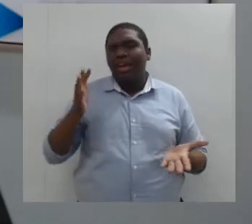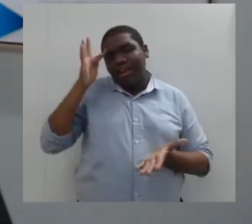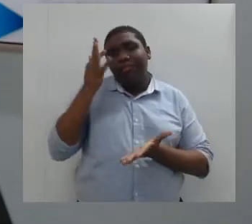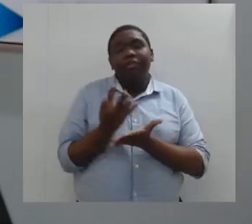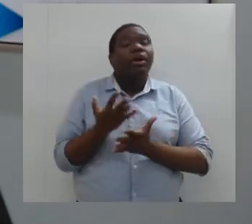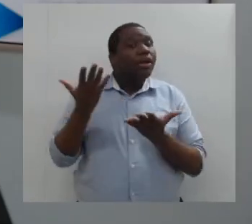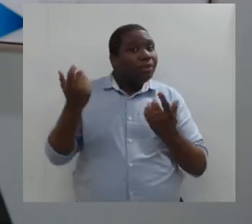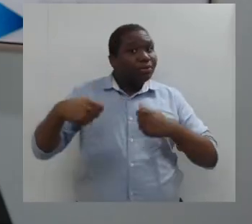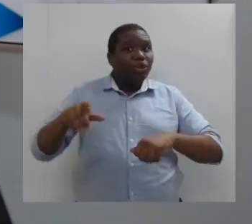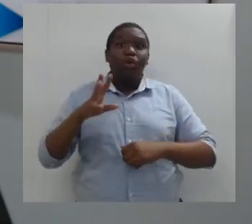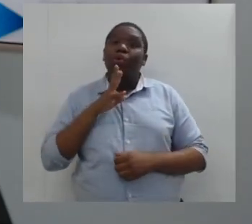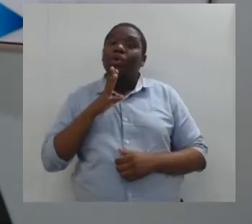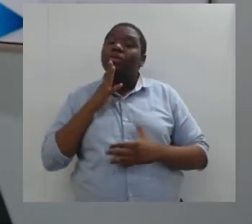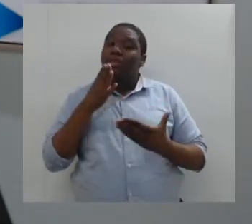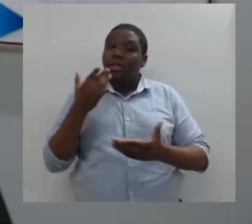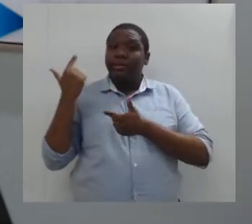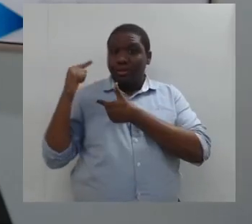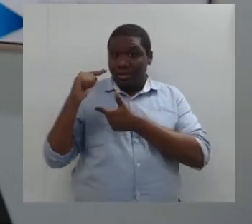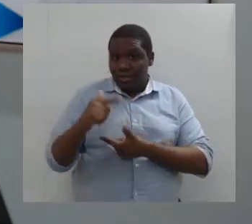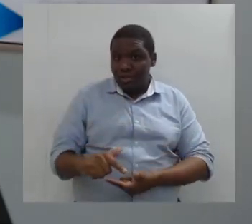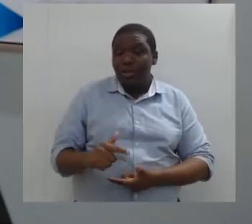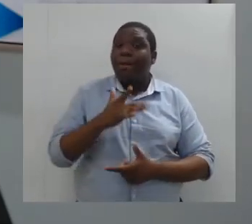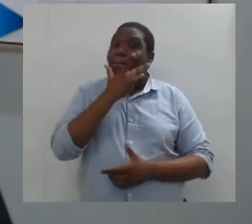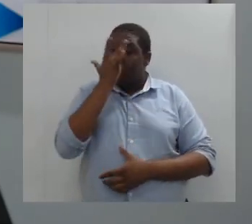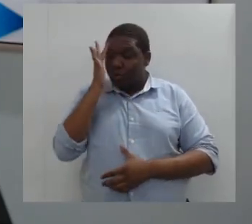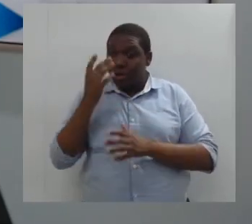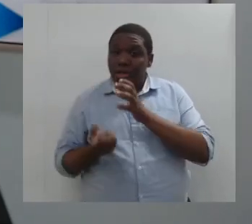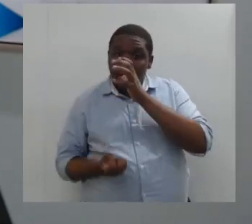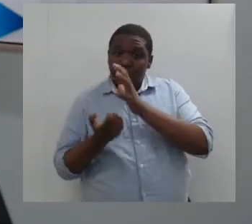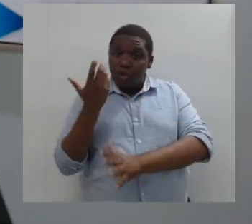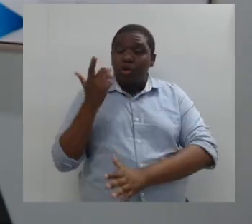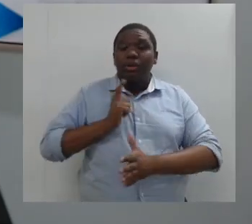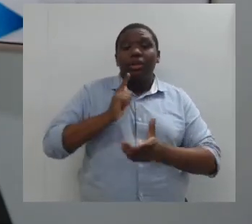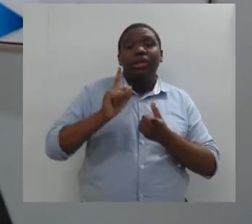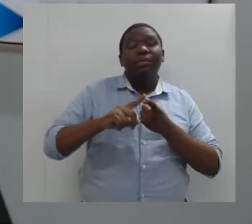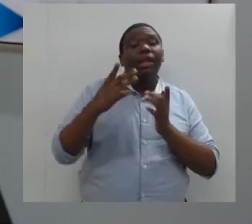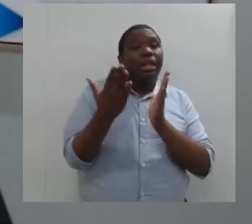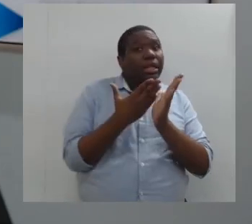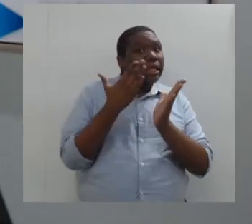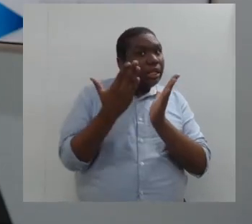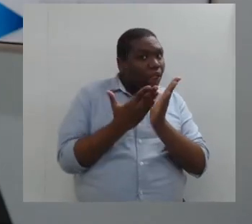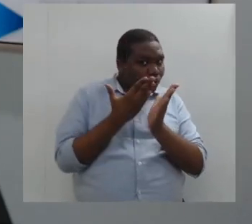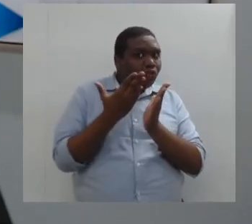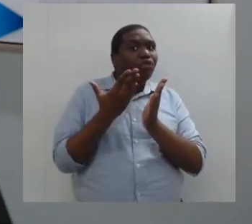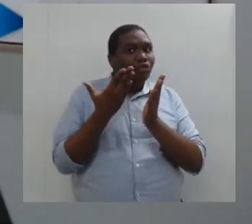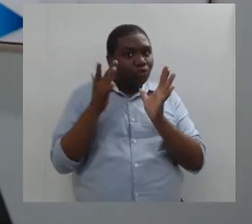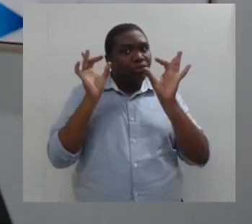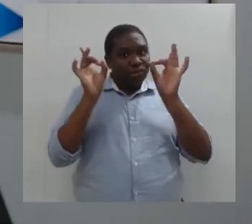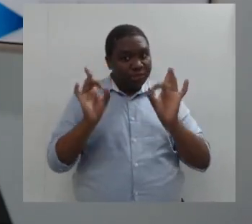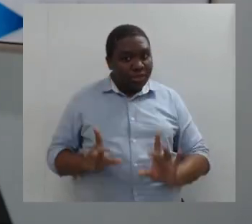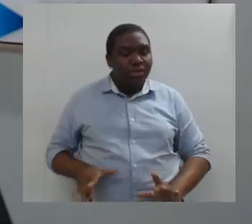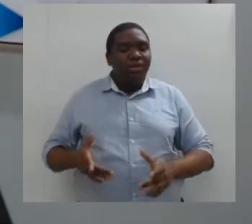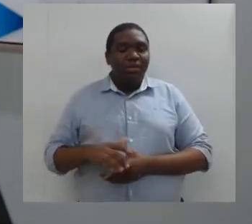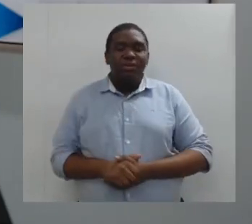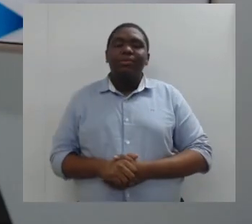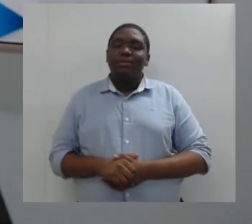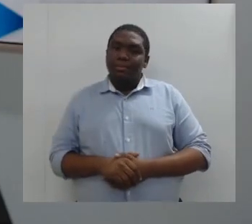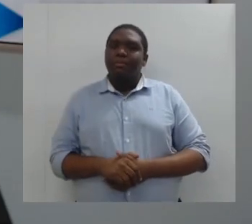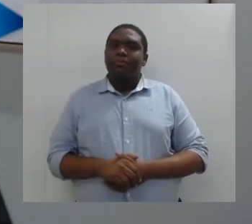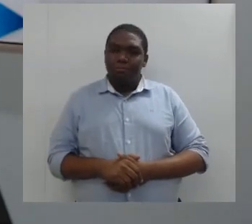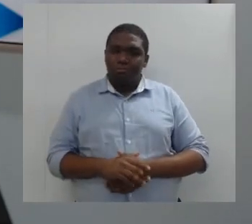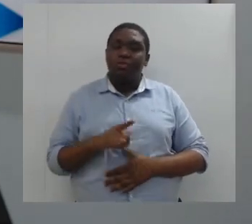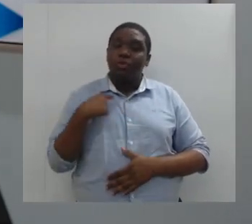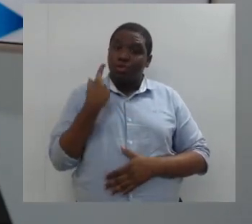pouco sobre essa tradição, seu fundador, os seus livros sagrados. Então vamos entrar um pouco